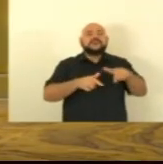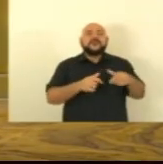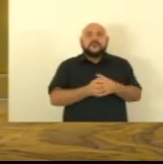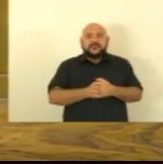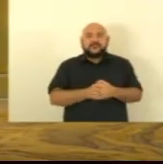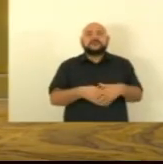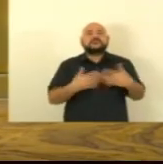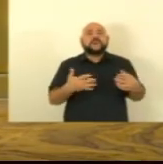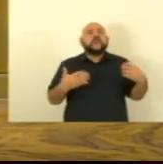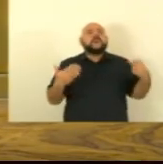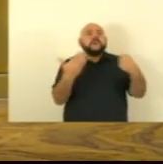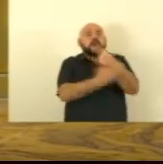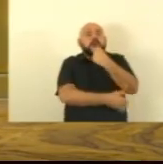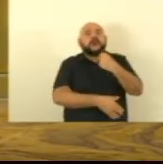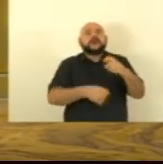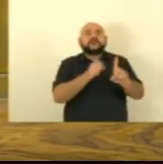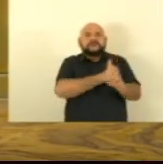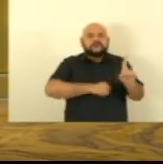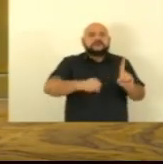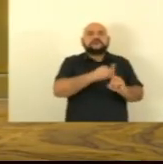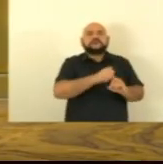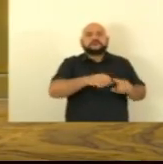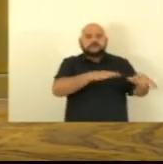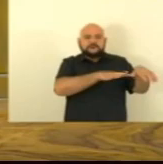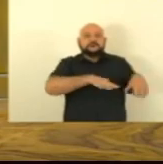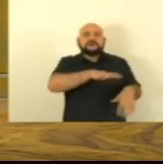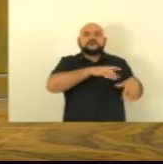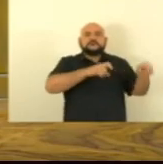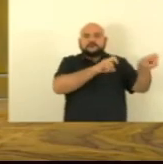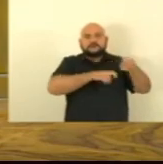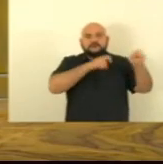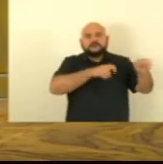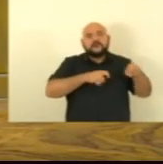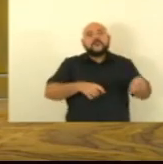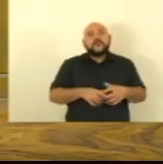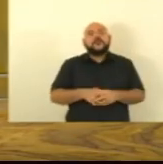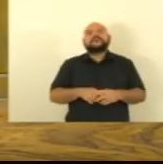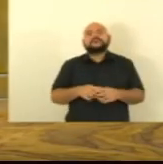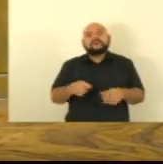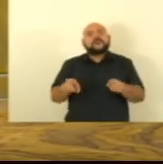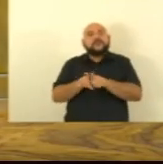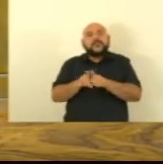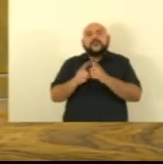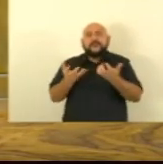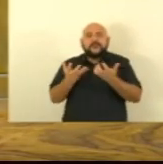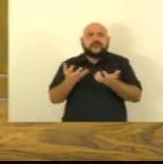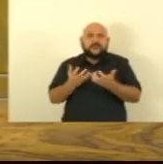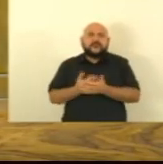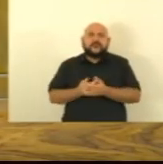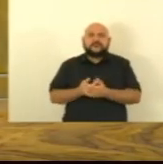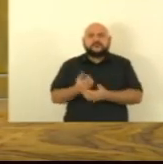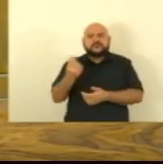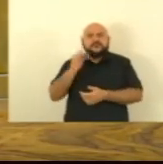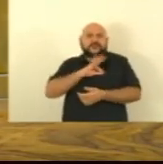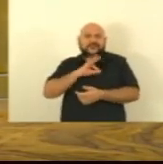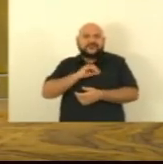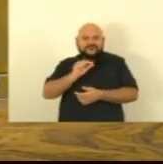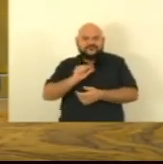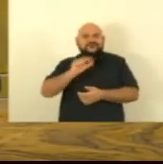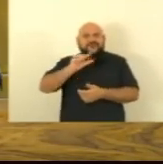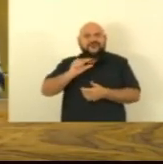estar indo trabalhar na segurança de nossa gente que